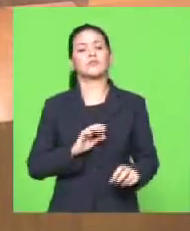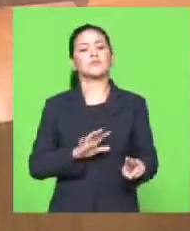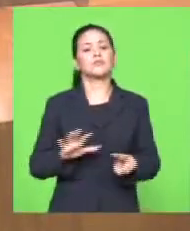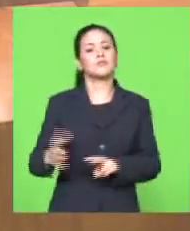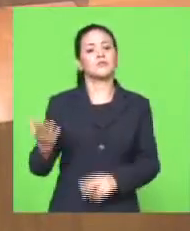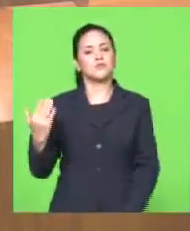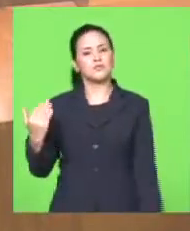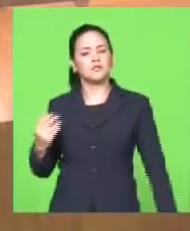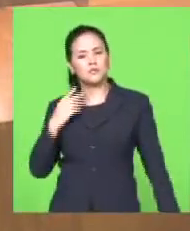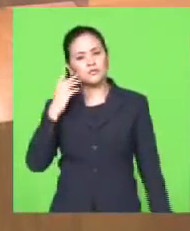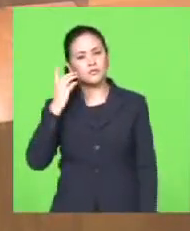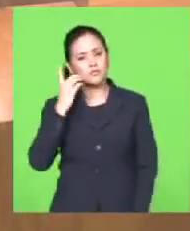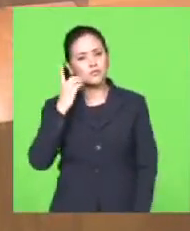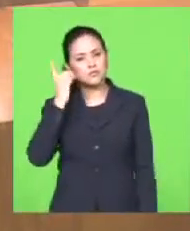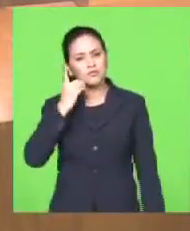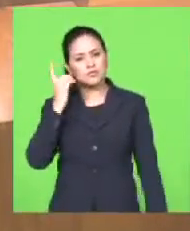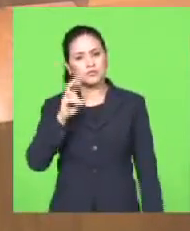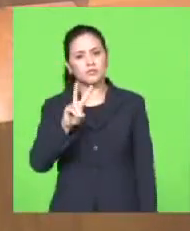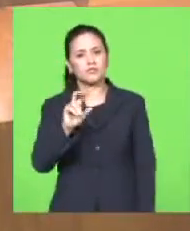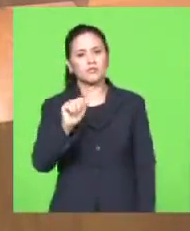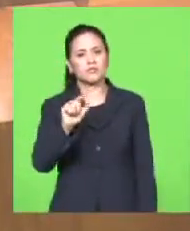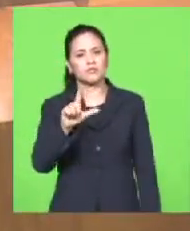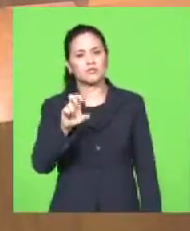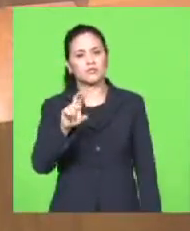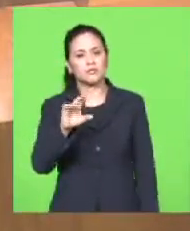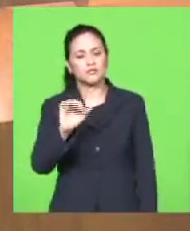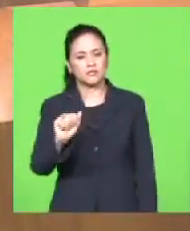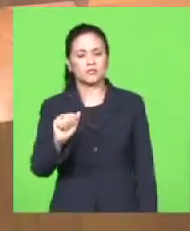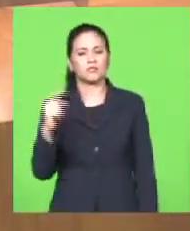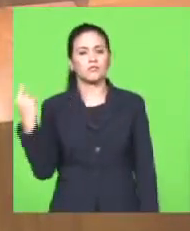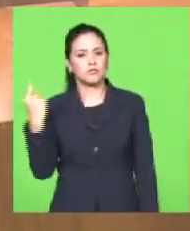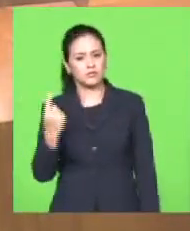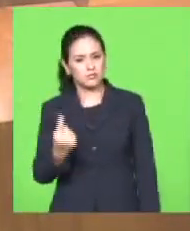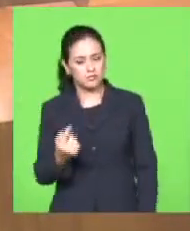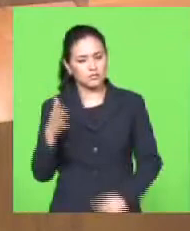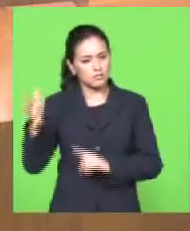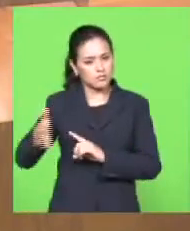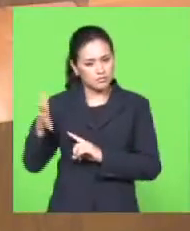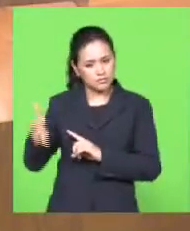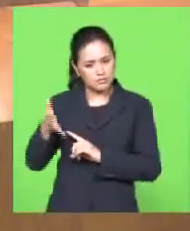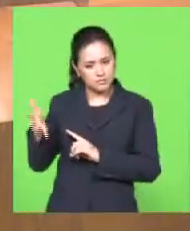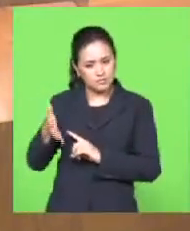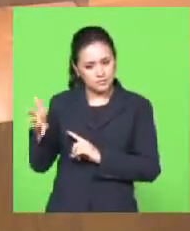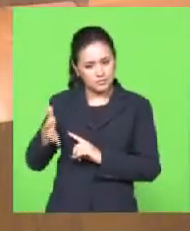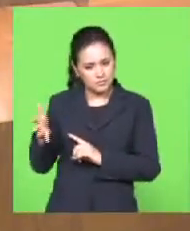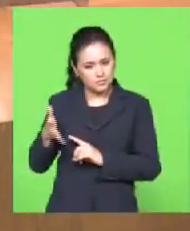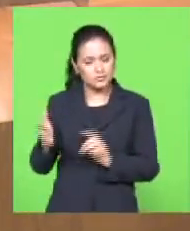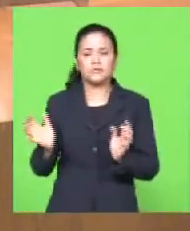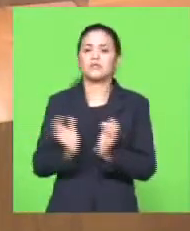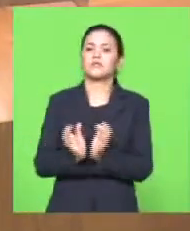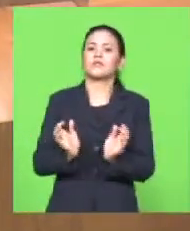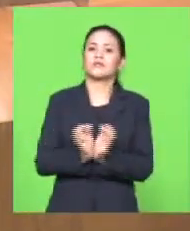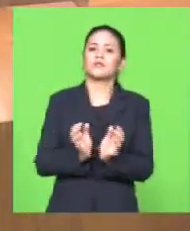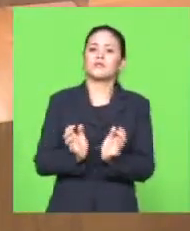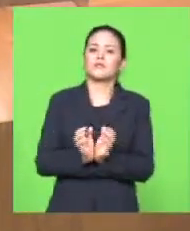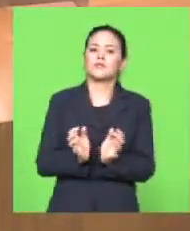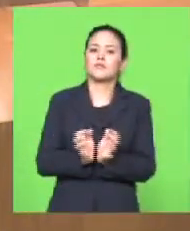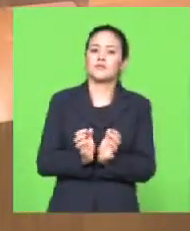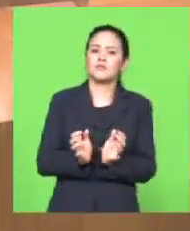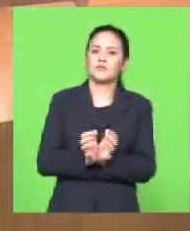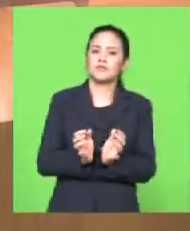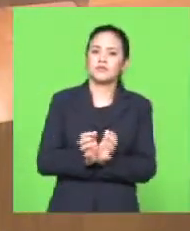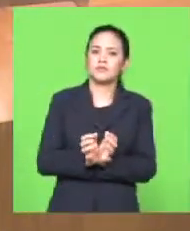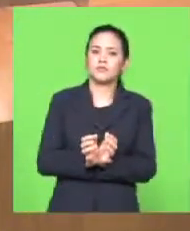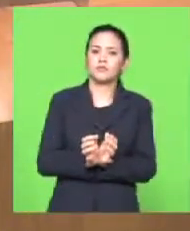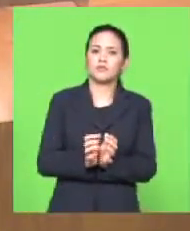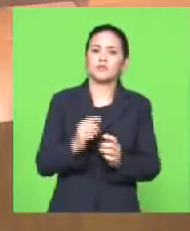Macedo usou aqui a tribuna desta casa, foi procurada pelo grupo político da qual lhe apoiou lá